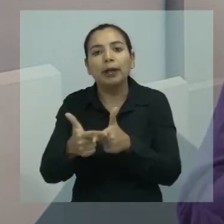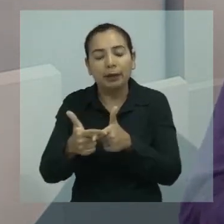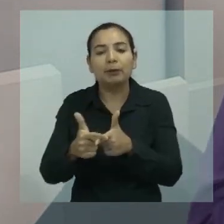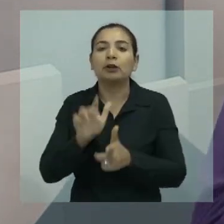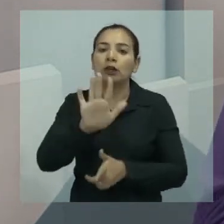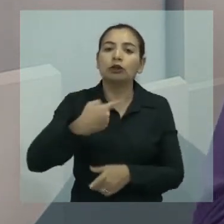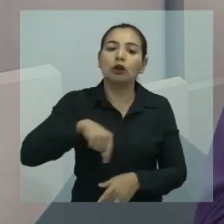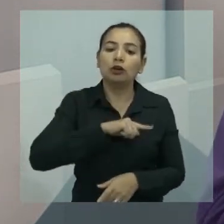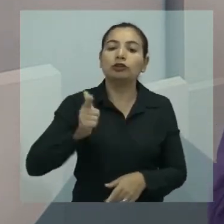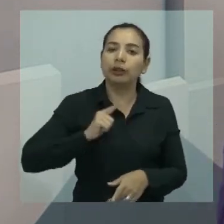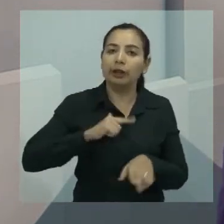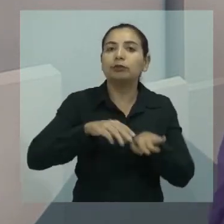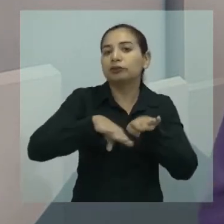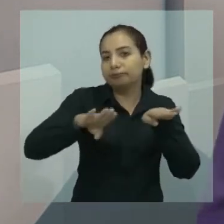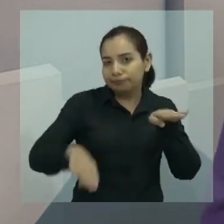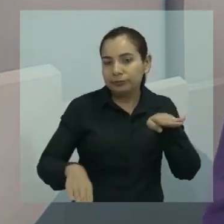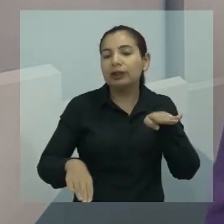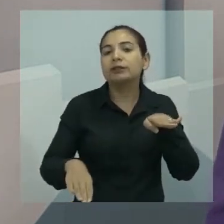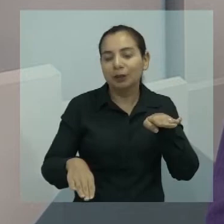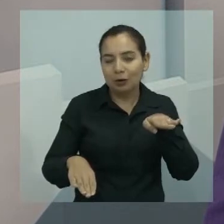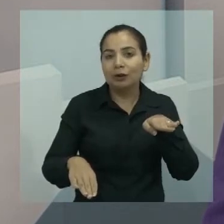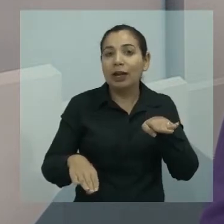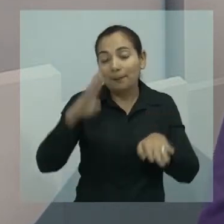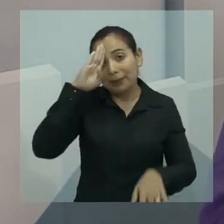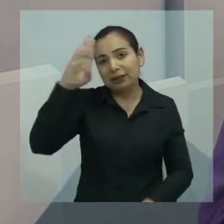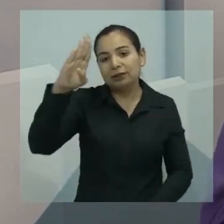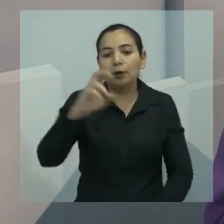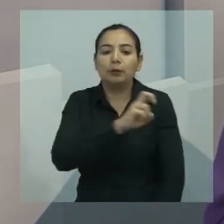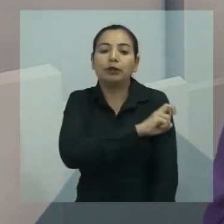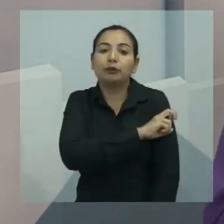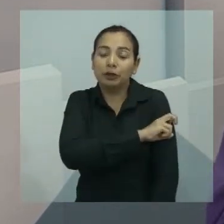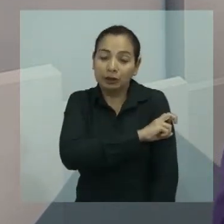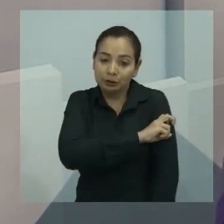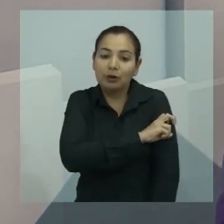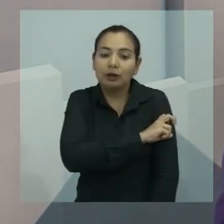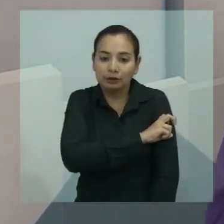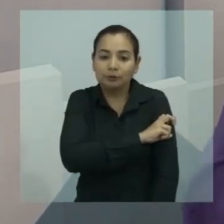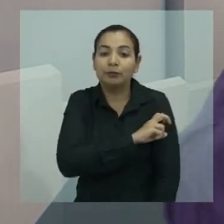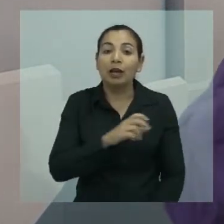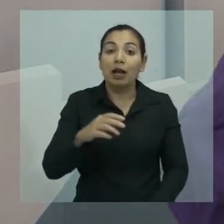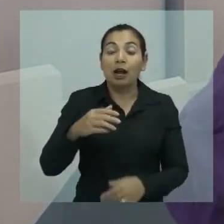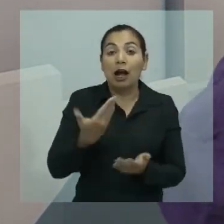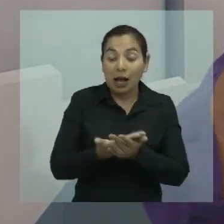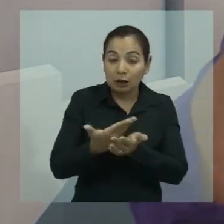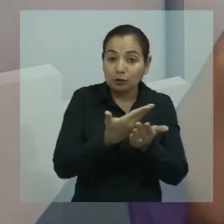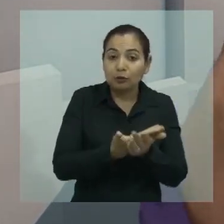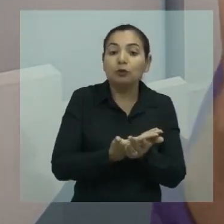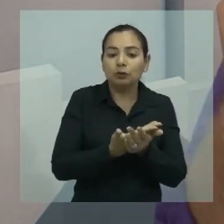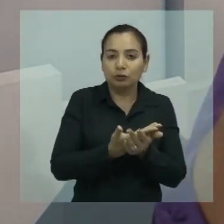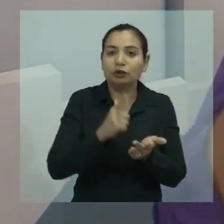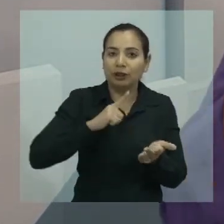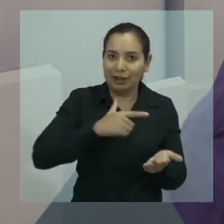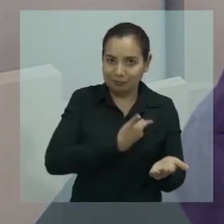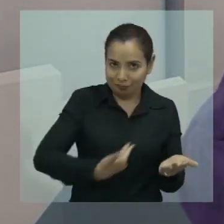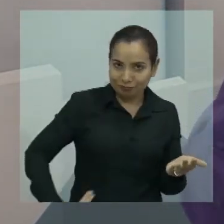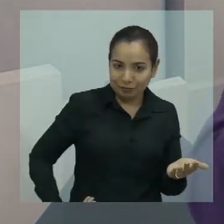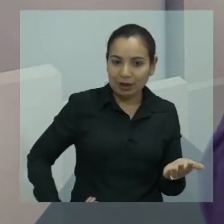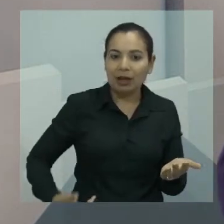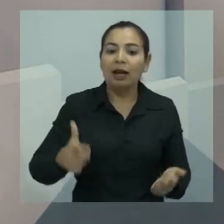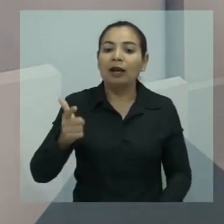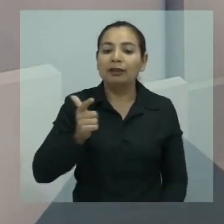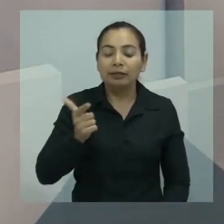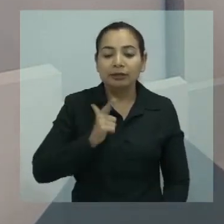uma aprendizagem satisfatória, muitas vezes por conta desses fatores, a gente tem o menor índice de desigualdade, né? Principalmente ali no quinto